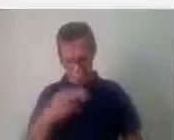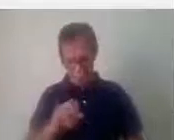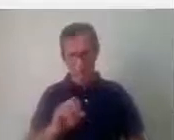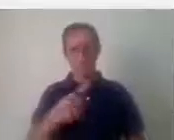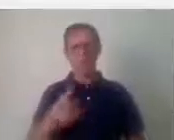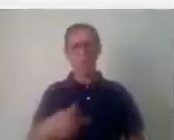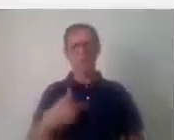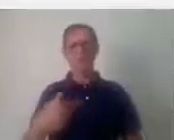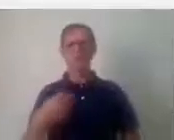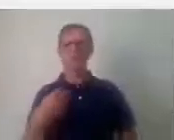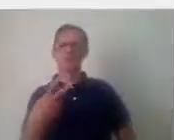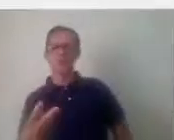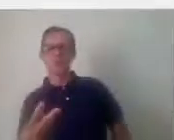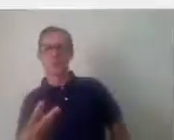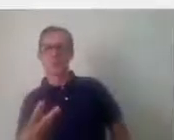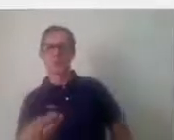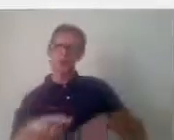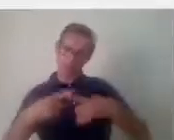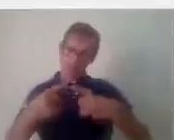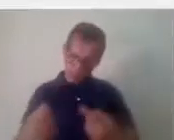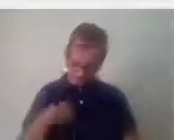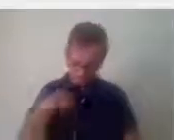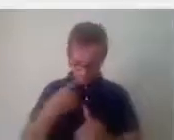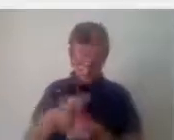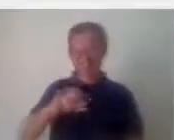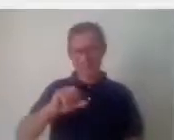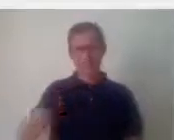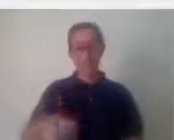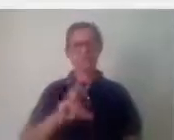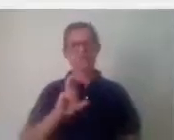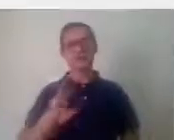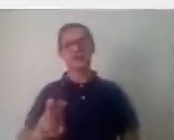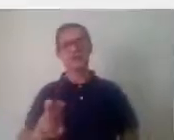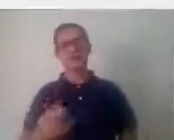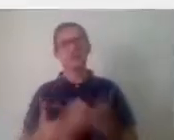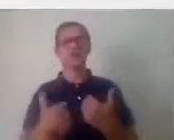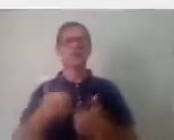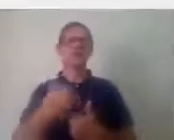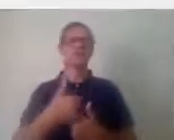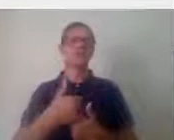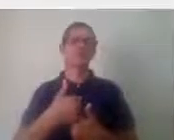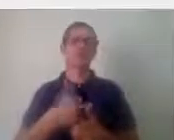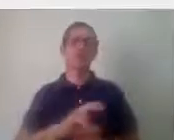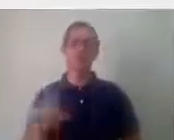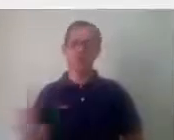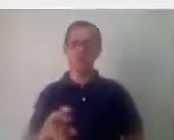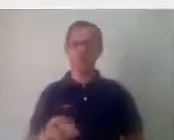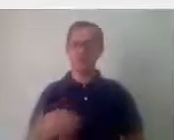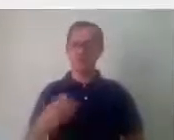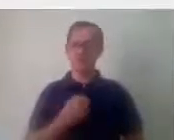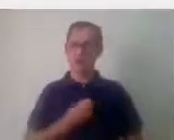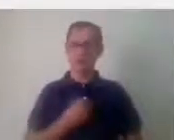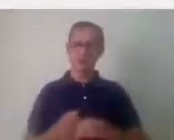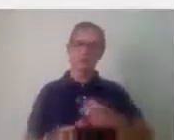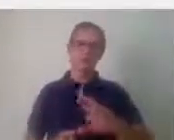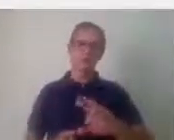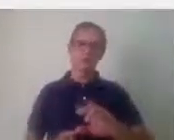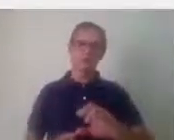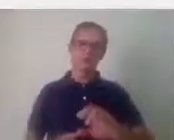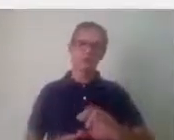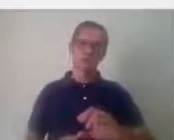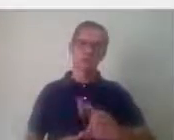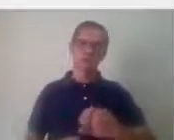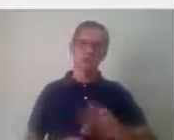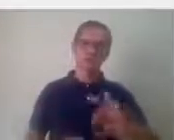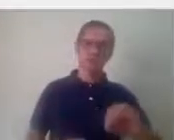1,5 e o 2, professora? Pois é, eu achei esse 9,5 substituindo o valor dos números críticos, x e y,